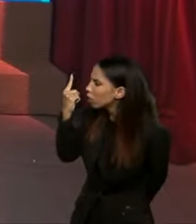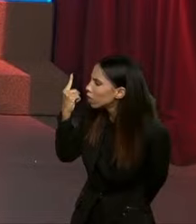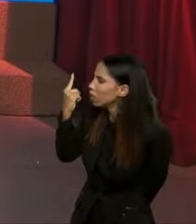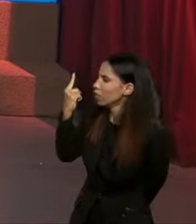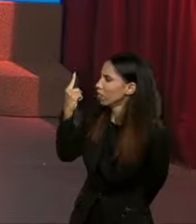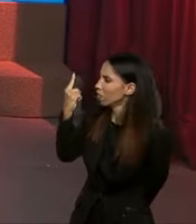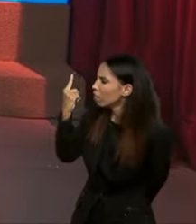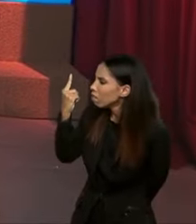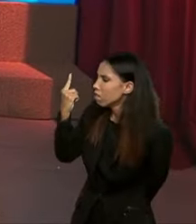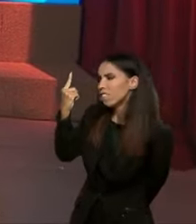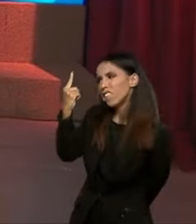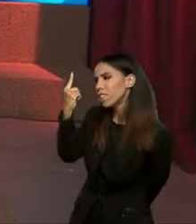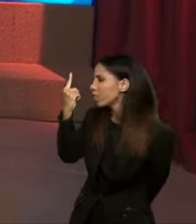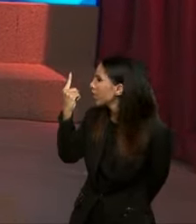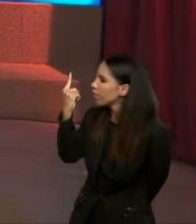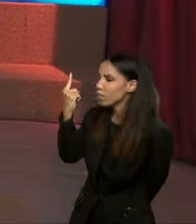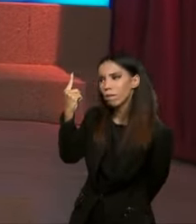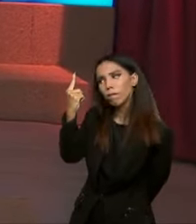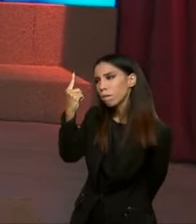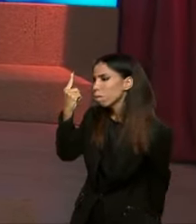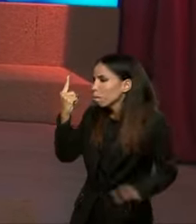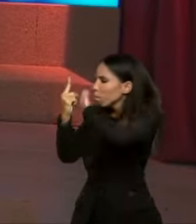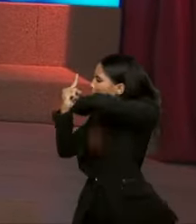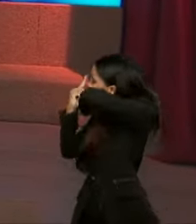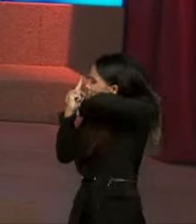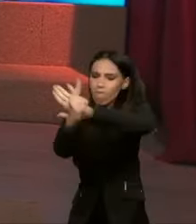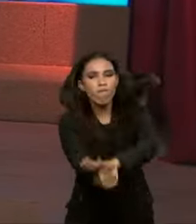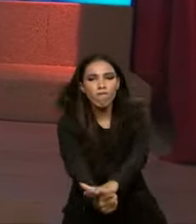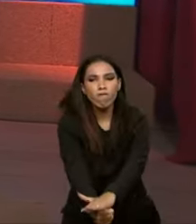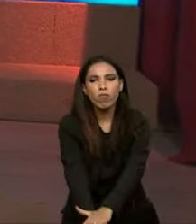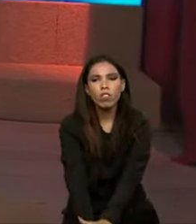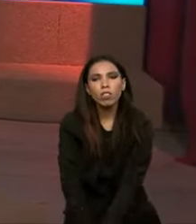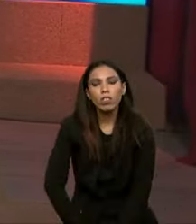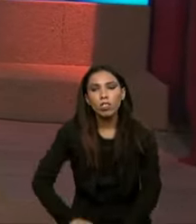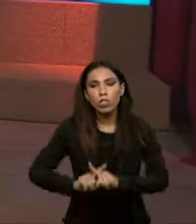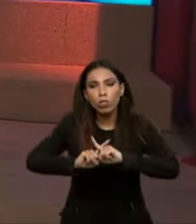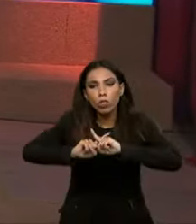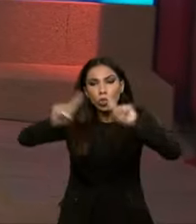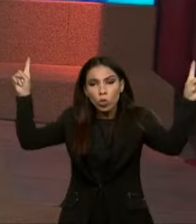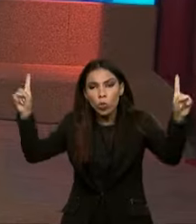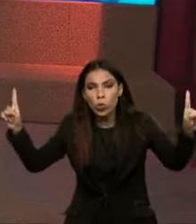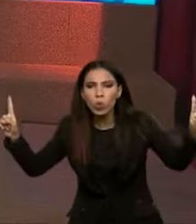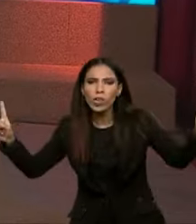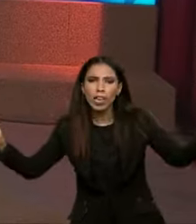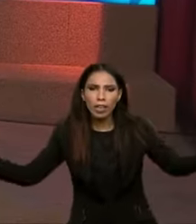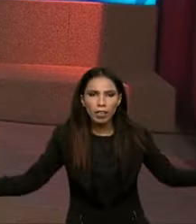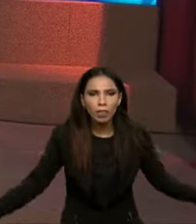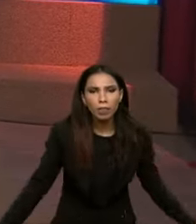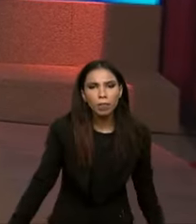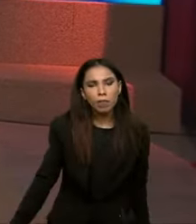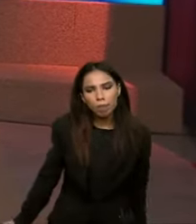nunca mais aconteço comigo.